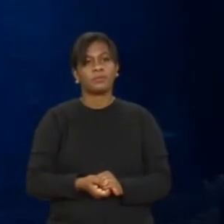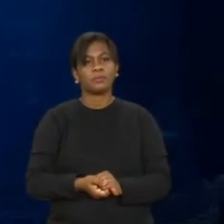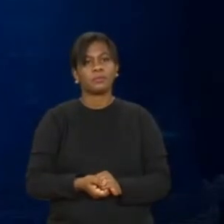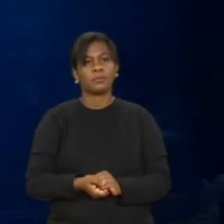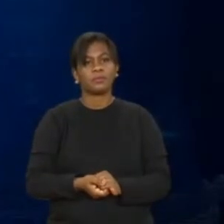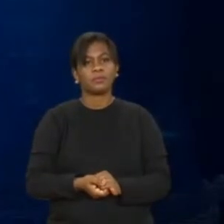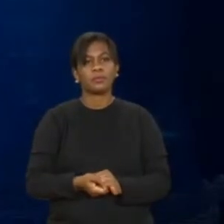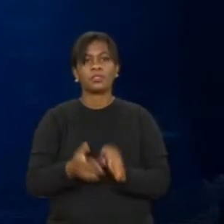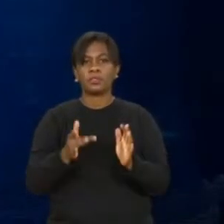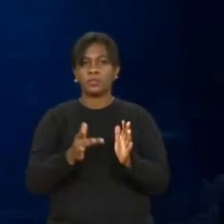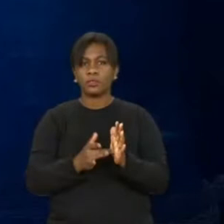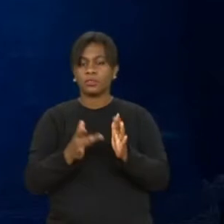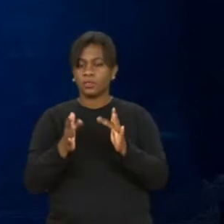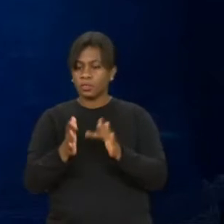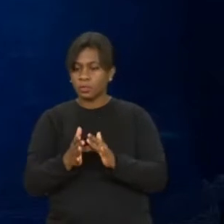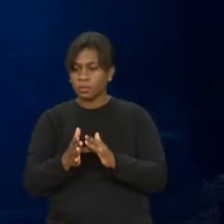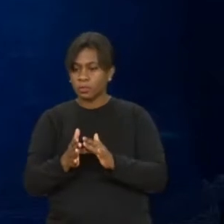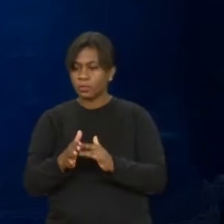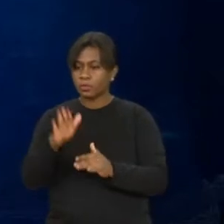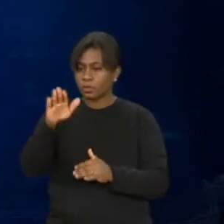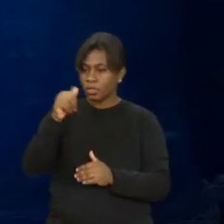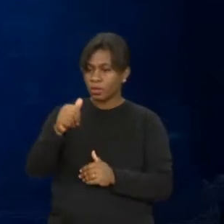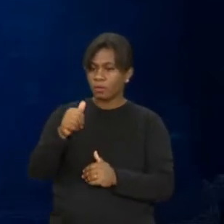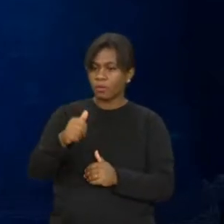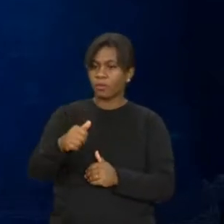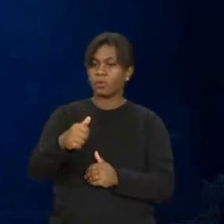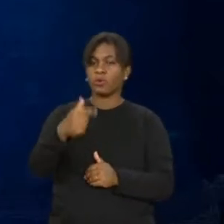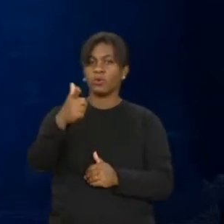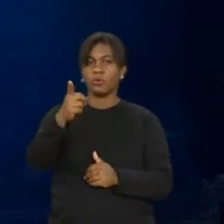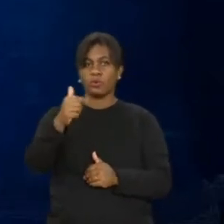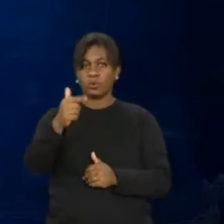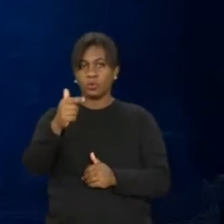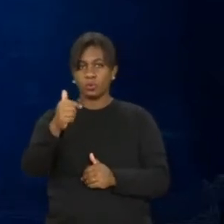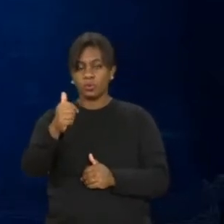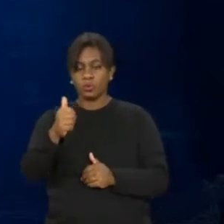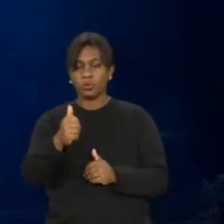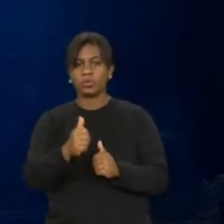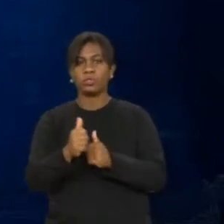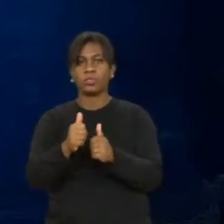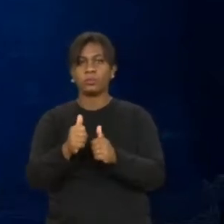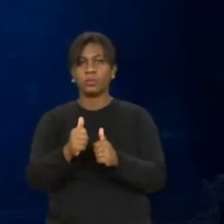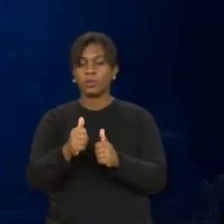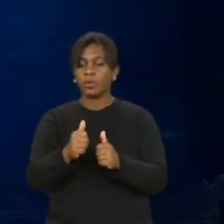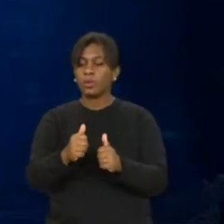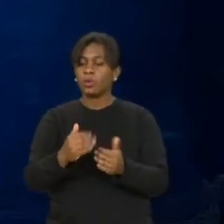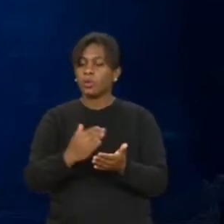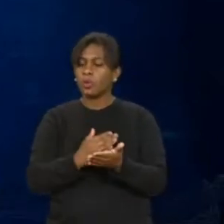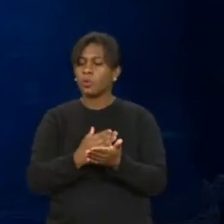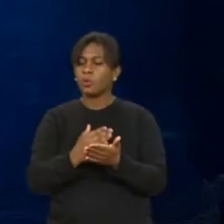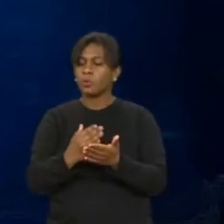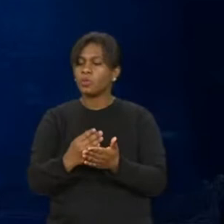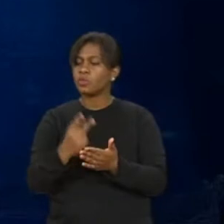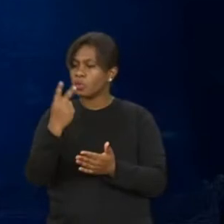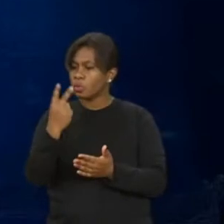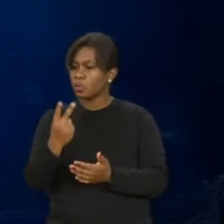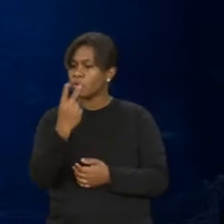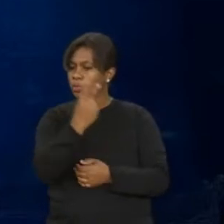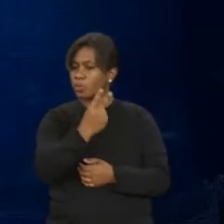chamou a si os 12 e começou a enviá-los a